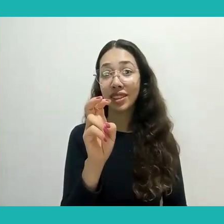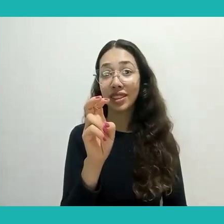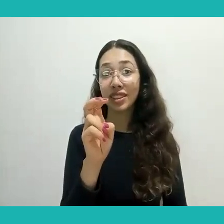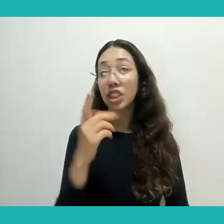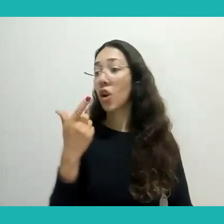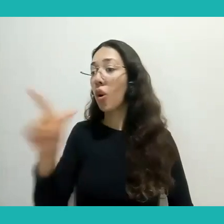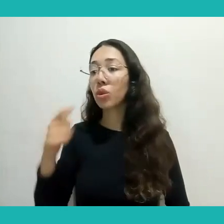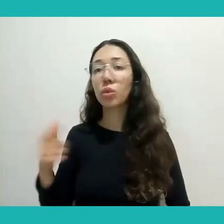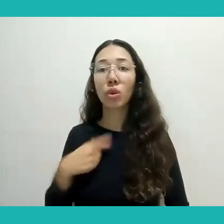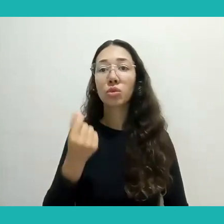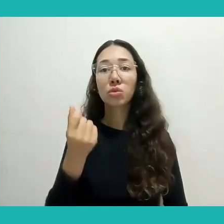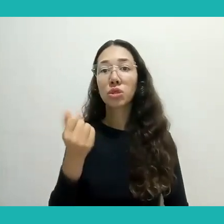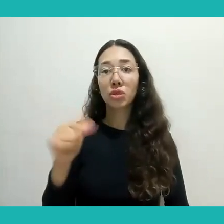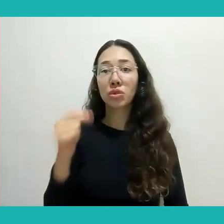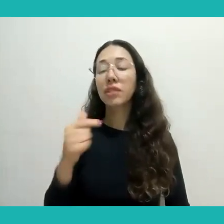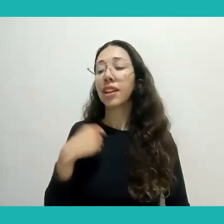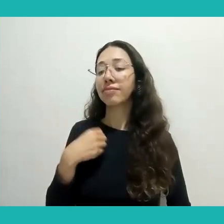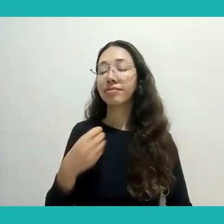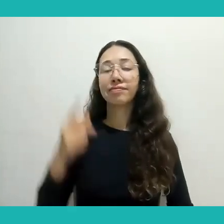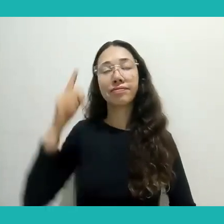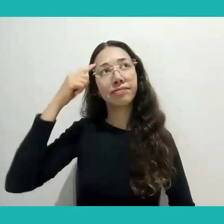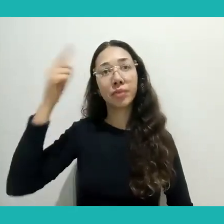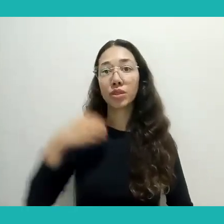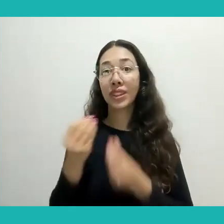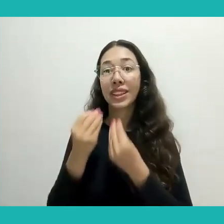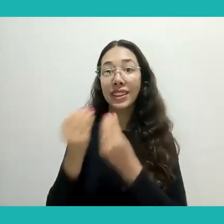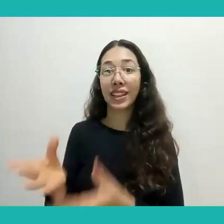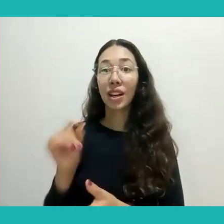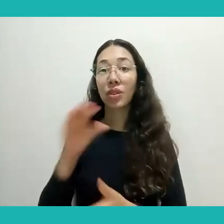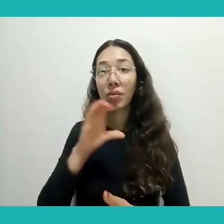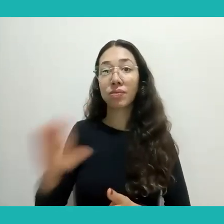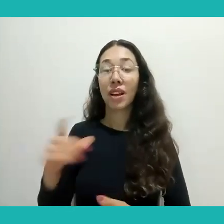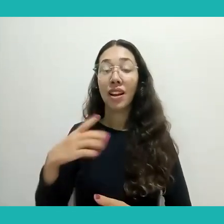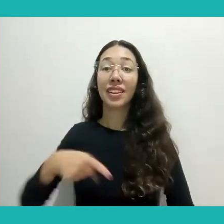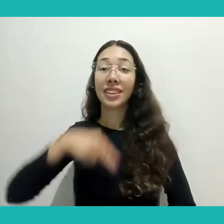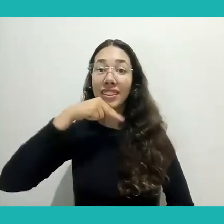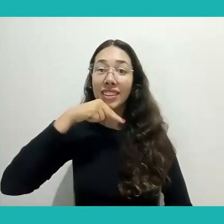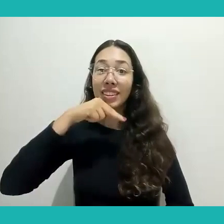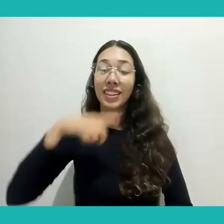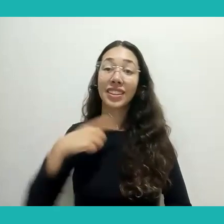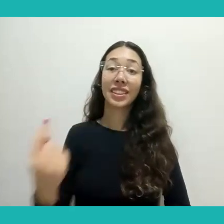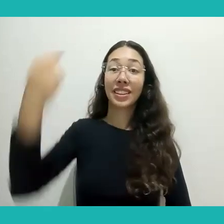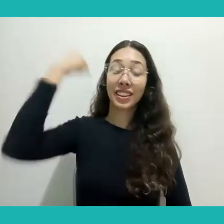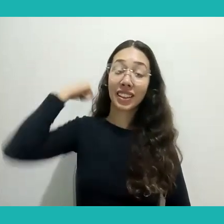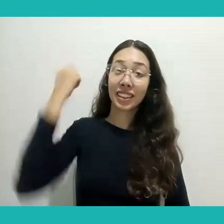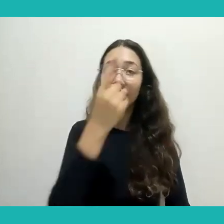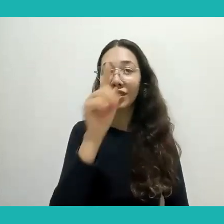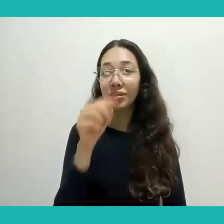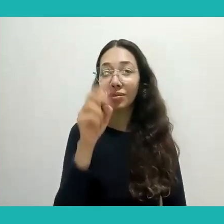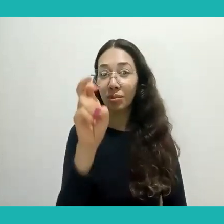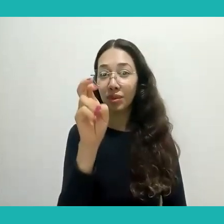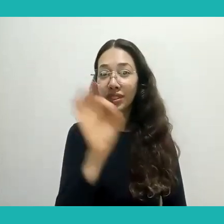beneficiário de pensão e optou em vida pelo pagamento da alíquota de 1,5% lá atrás em 2001. No